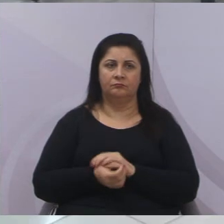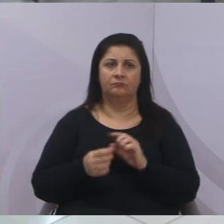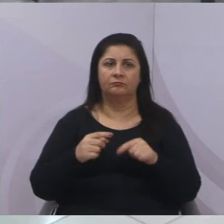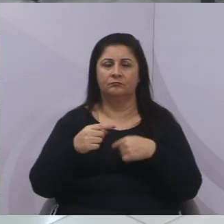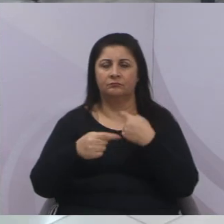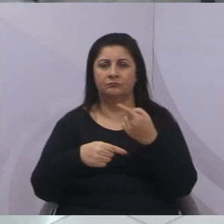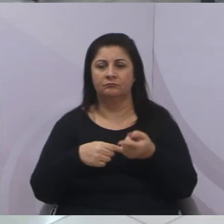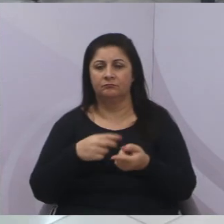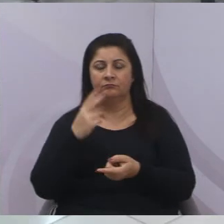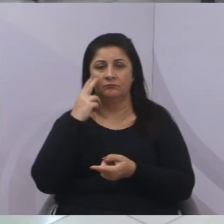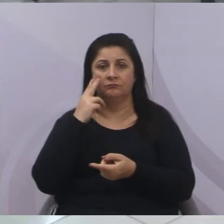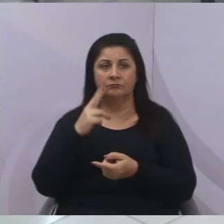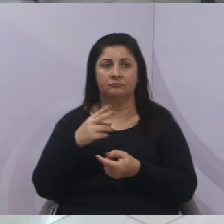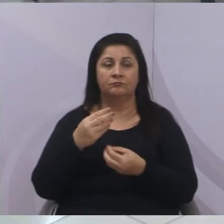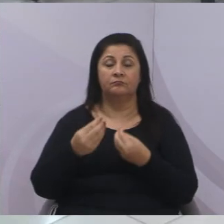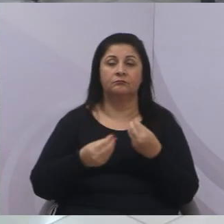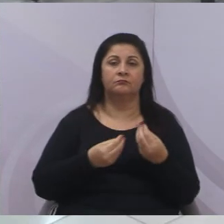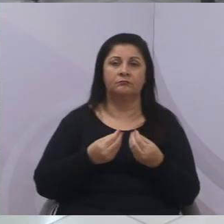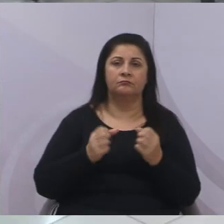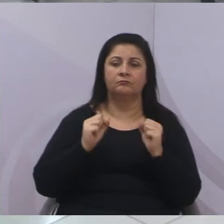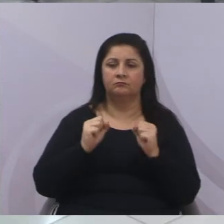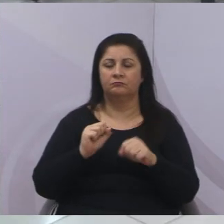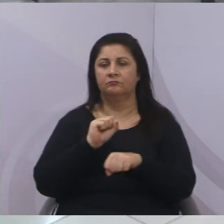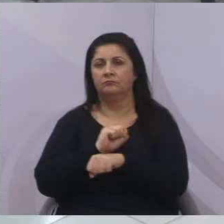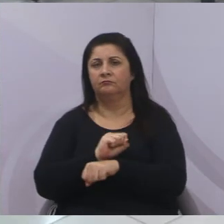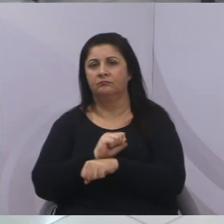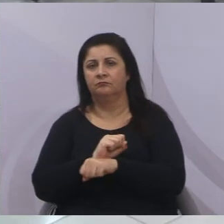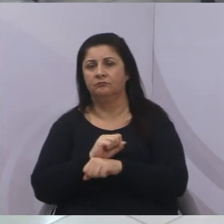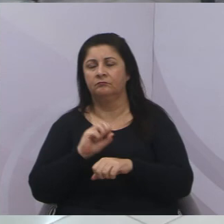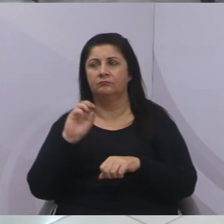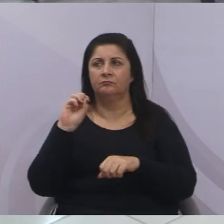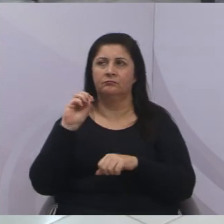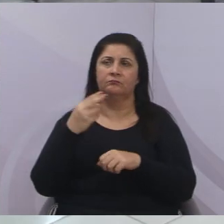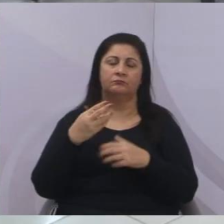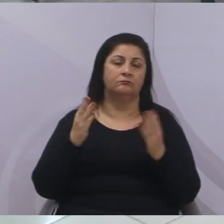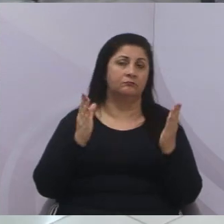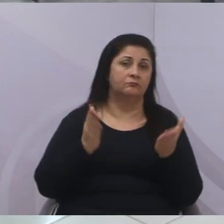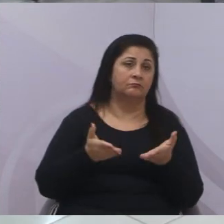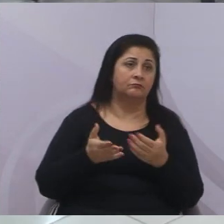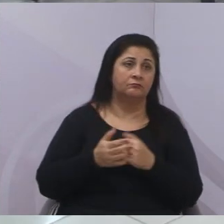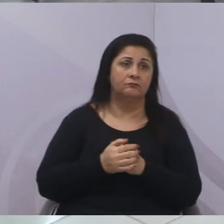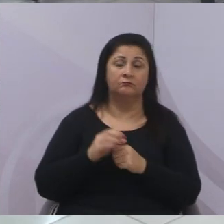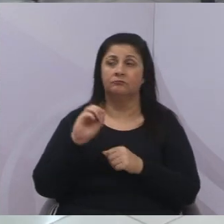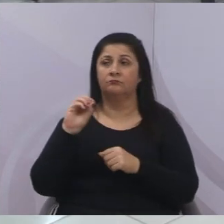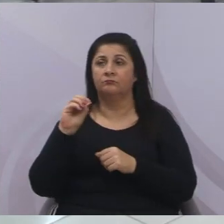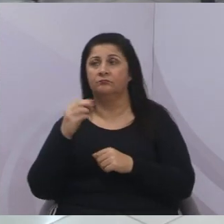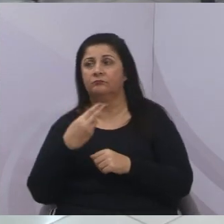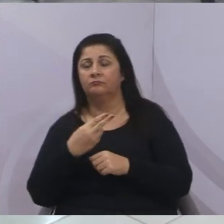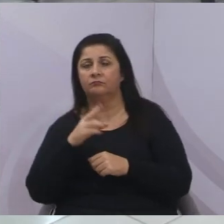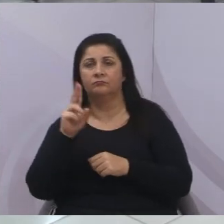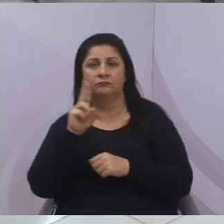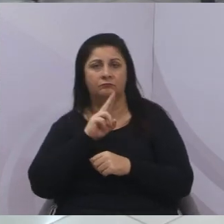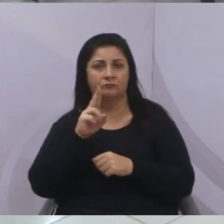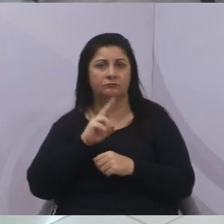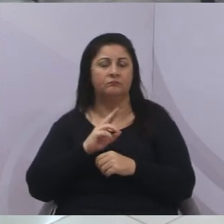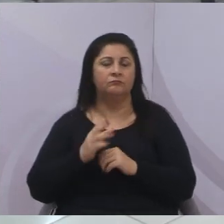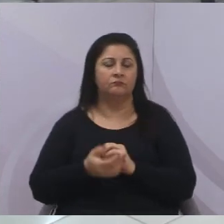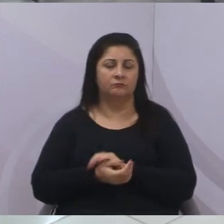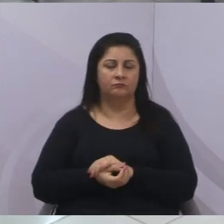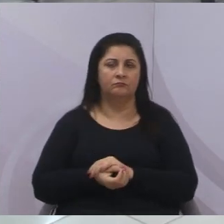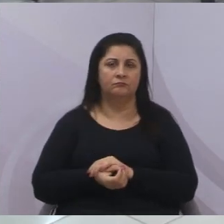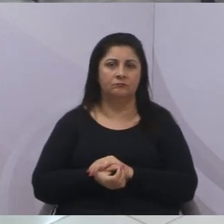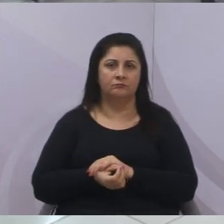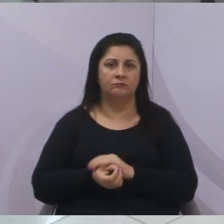e vai dar um destino. Olha, a senhora pode esperar, ou a senhora tem que ser atendida, ou o seu caso é um pronto atendimento. Então,